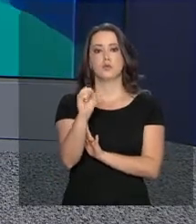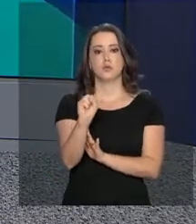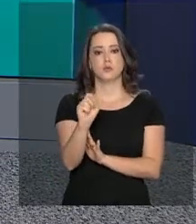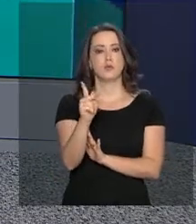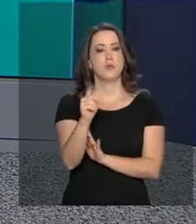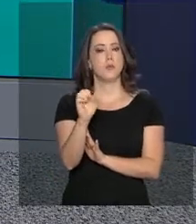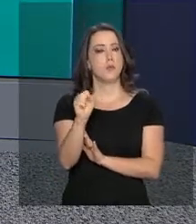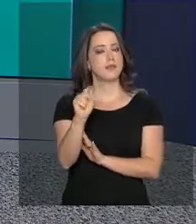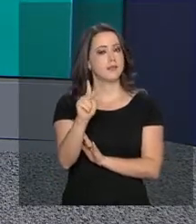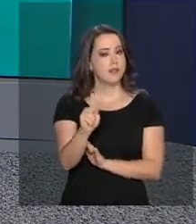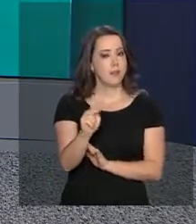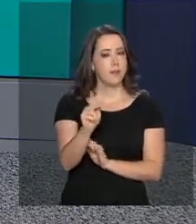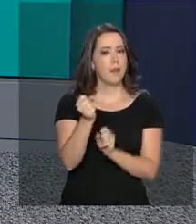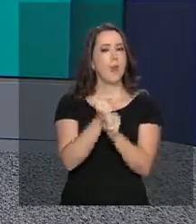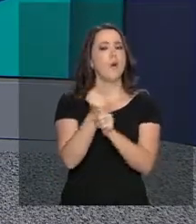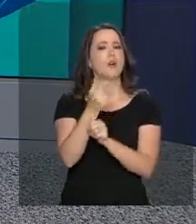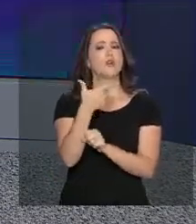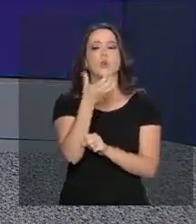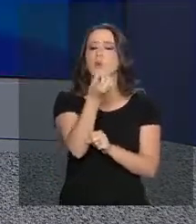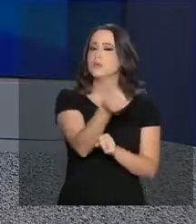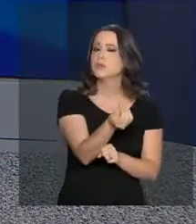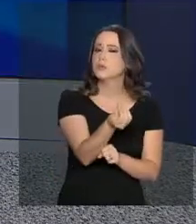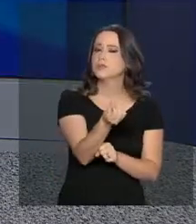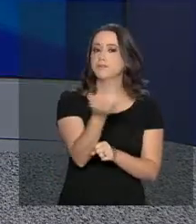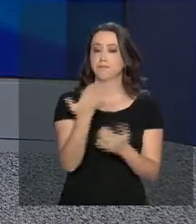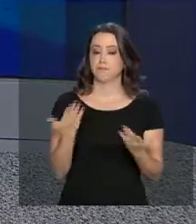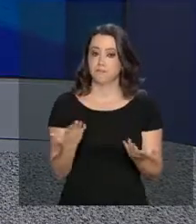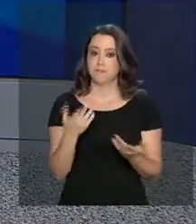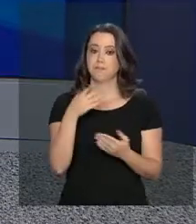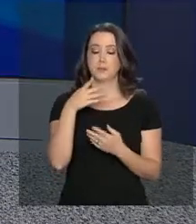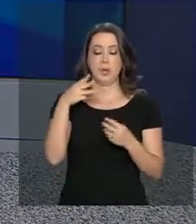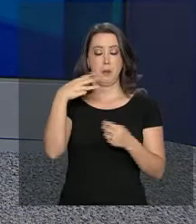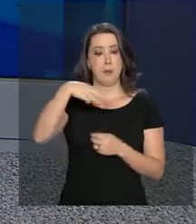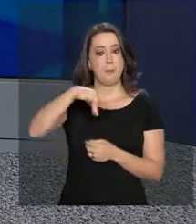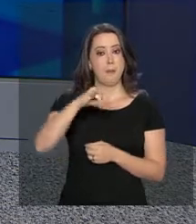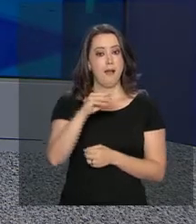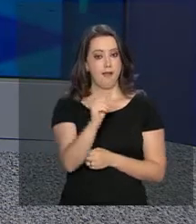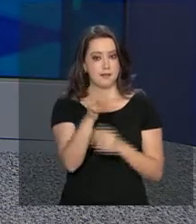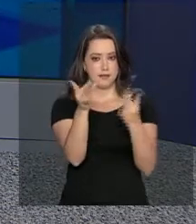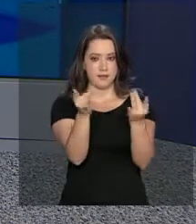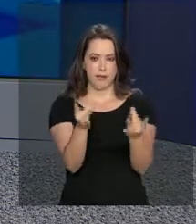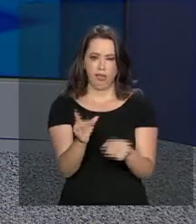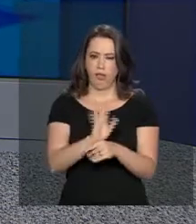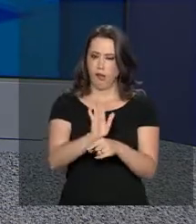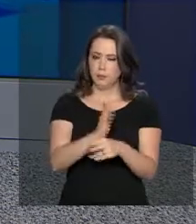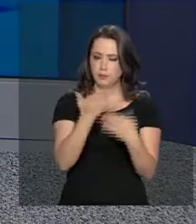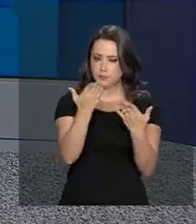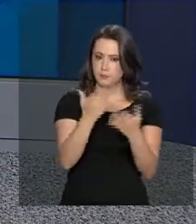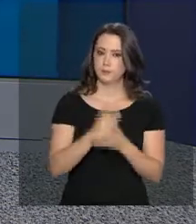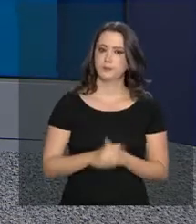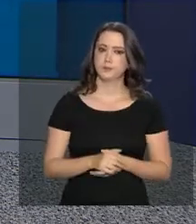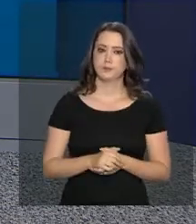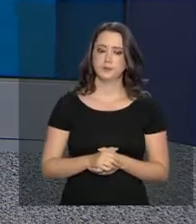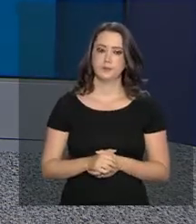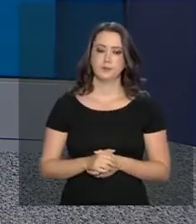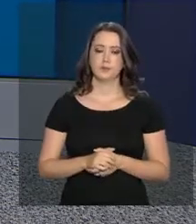salarial PIS/PASEP ano base 2016. A repórter Márcia Fernandes tem as